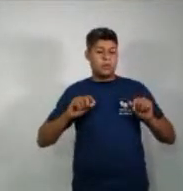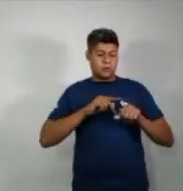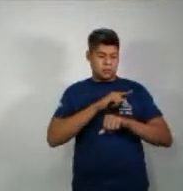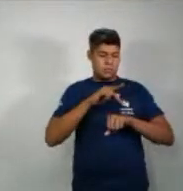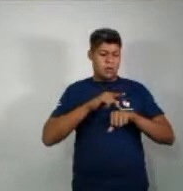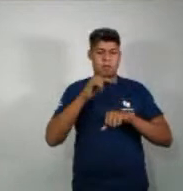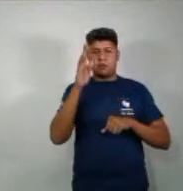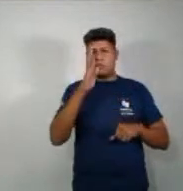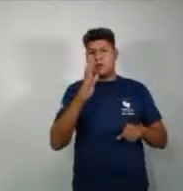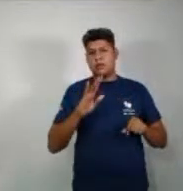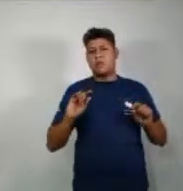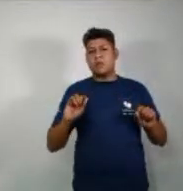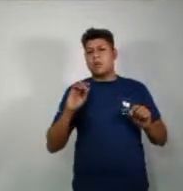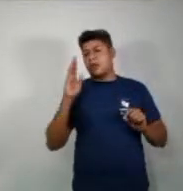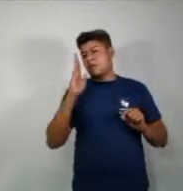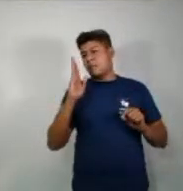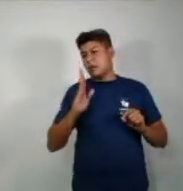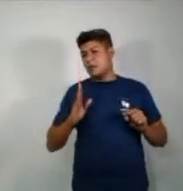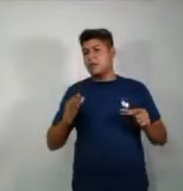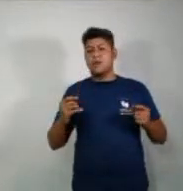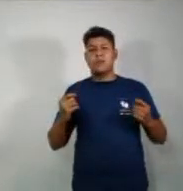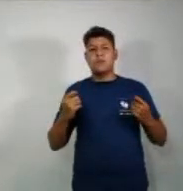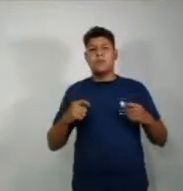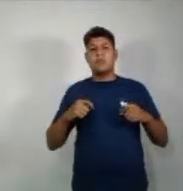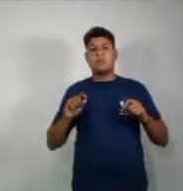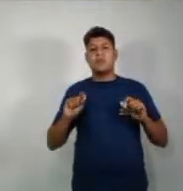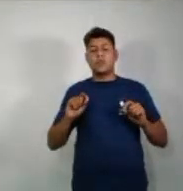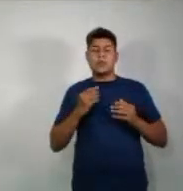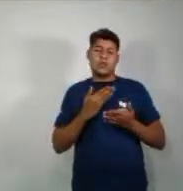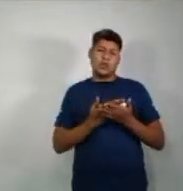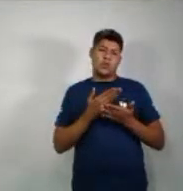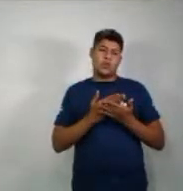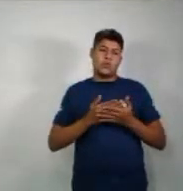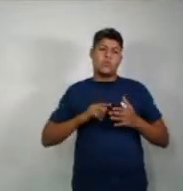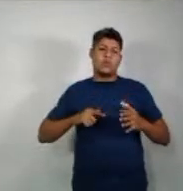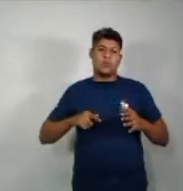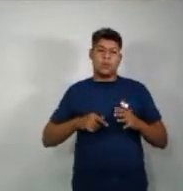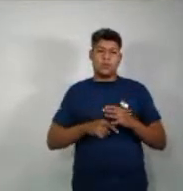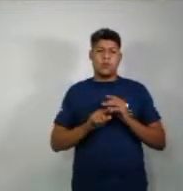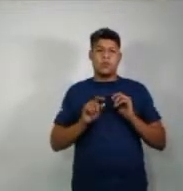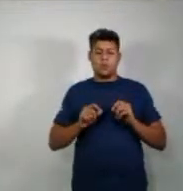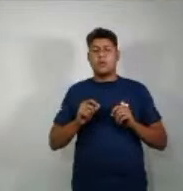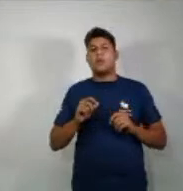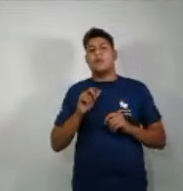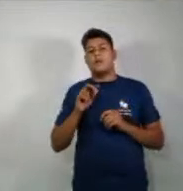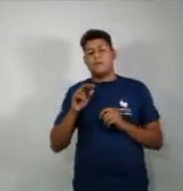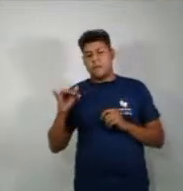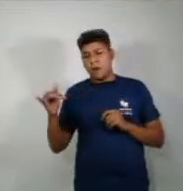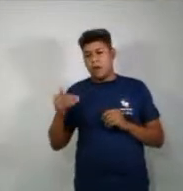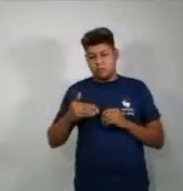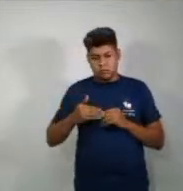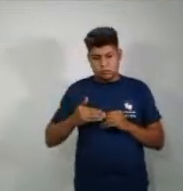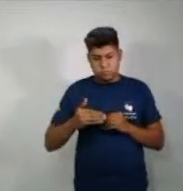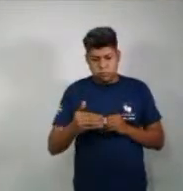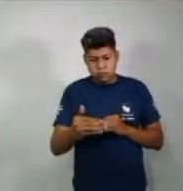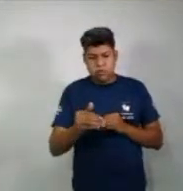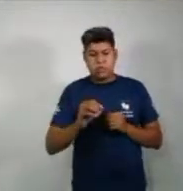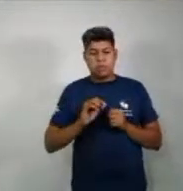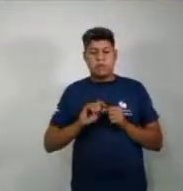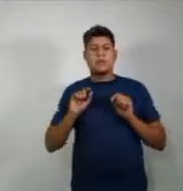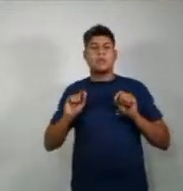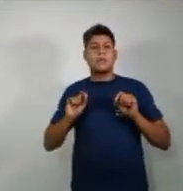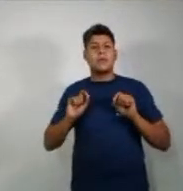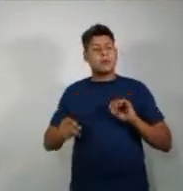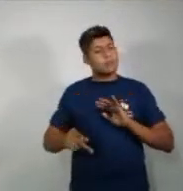Brasil que é um Brasil que merece ser estudado, aprofundado, e é isso que ele faz a partir daí e vai fazer